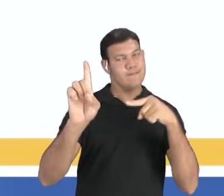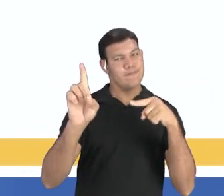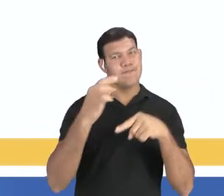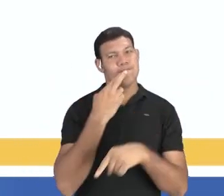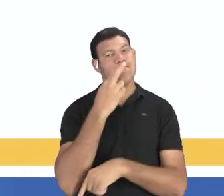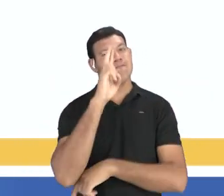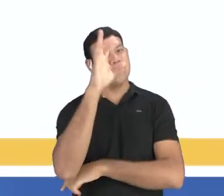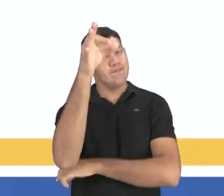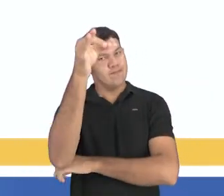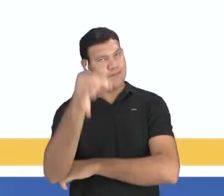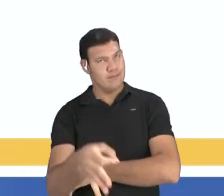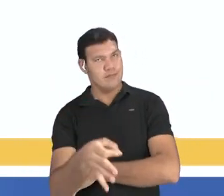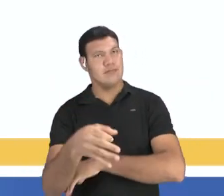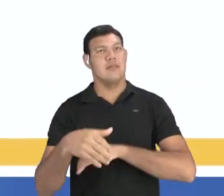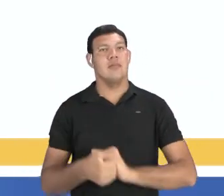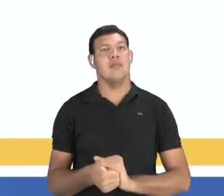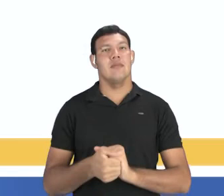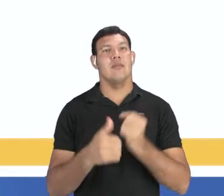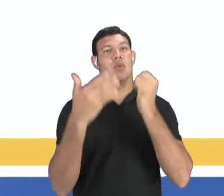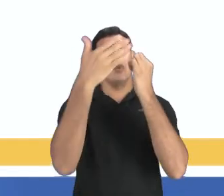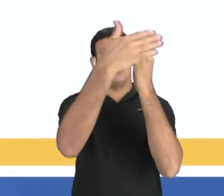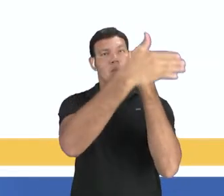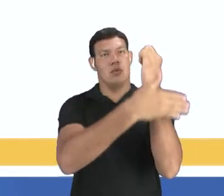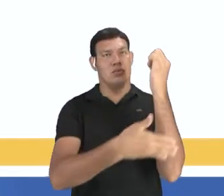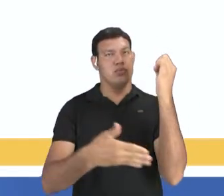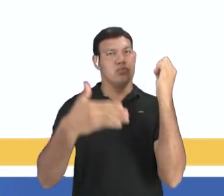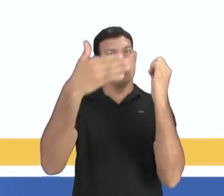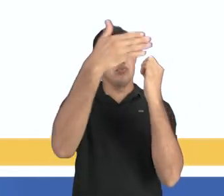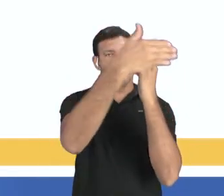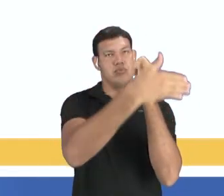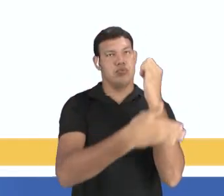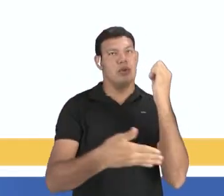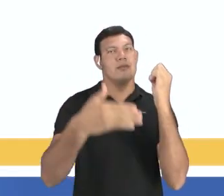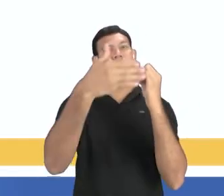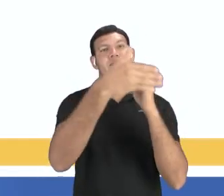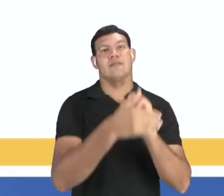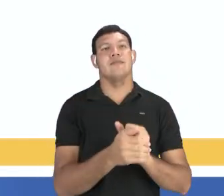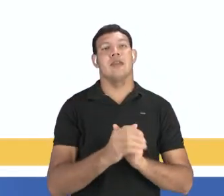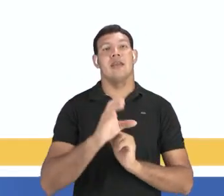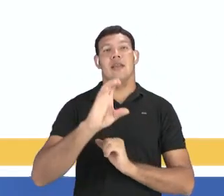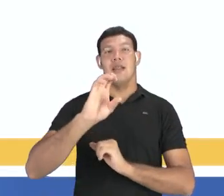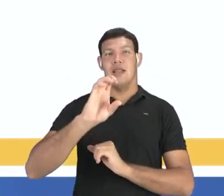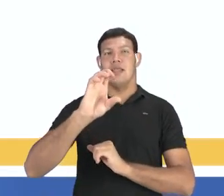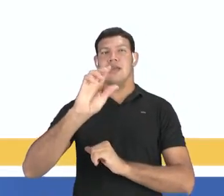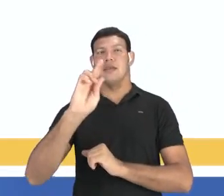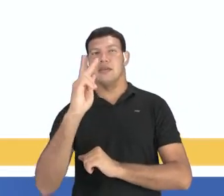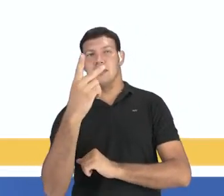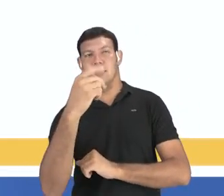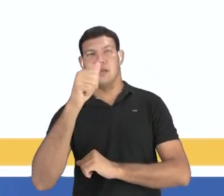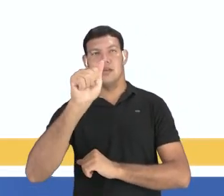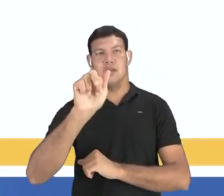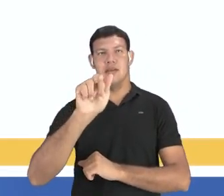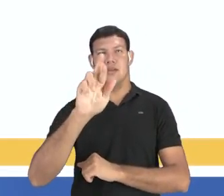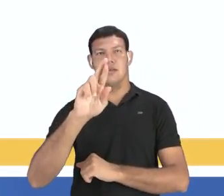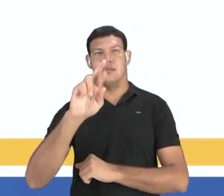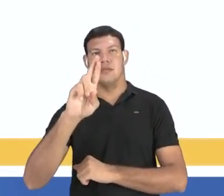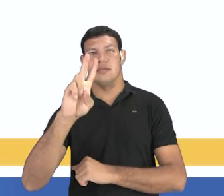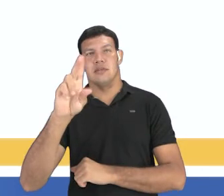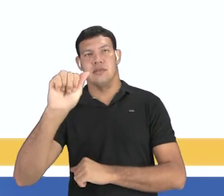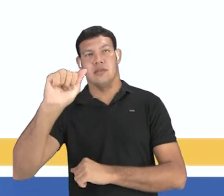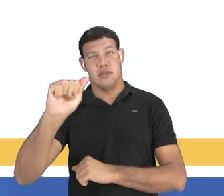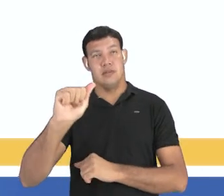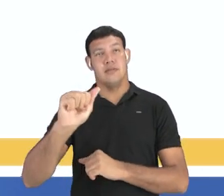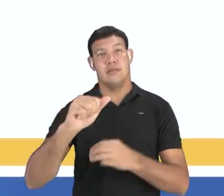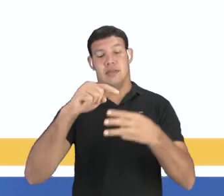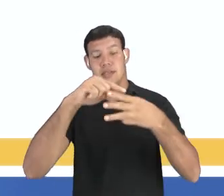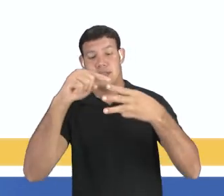é deduziu aí que seria a letra dele né conforme a assistiu da aula os moinhos achar rotação